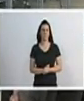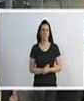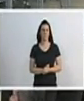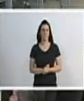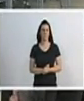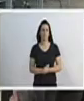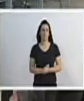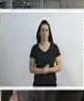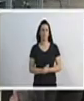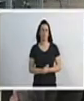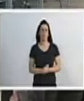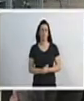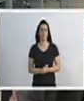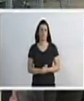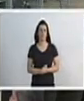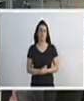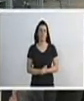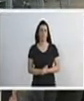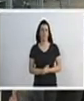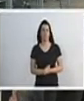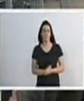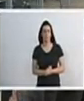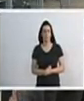O único tema oculto aqui.